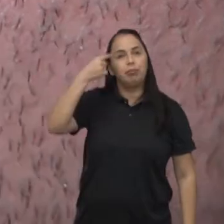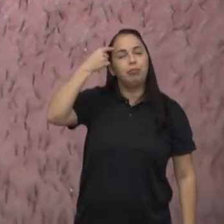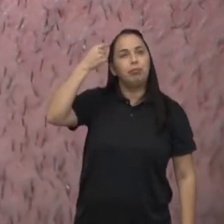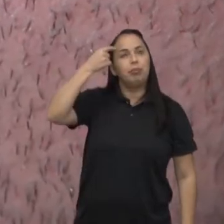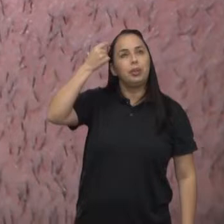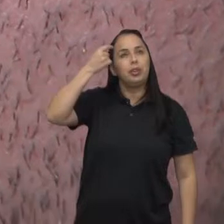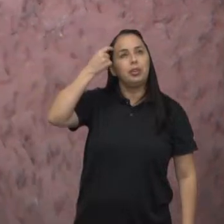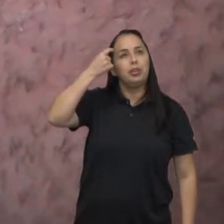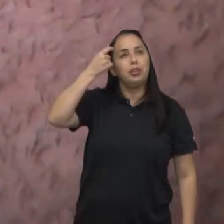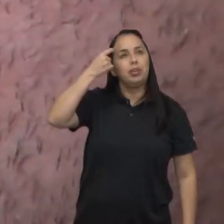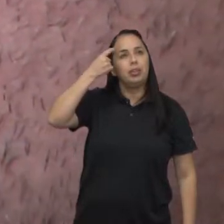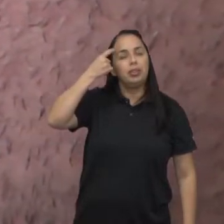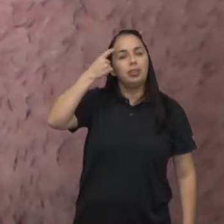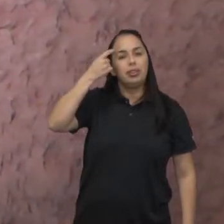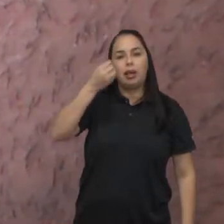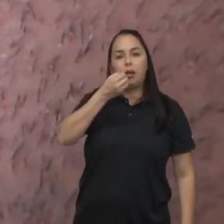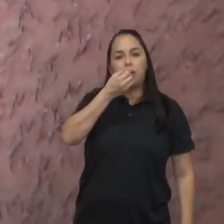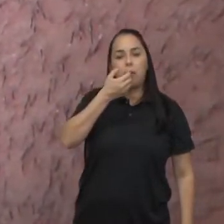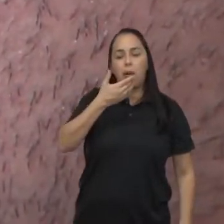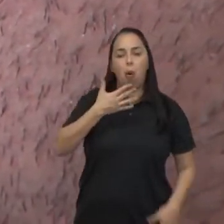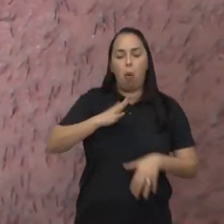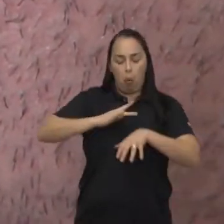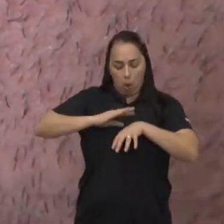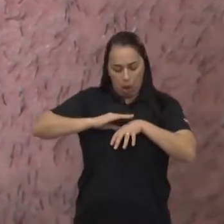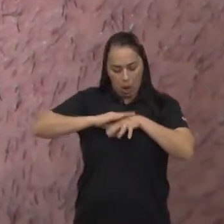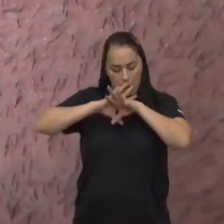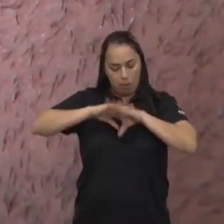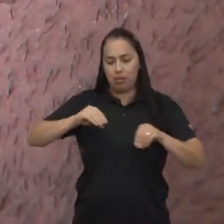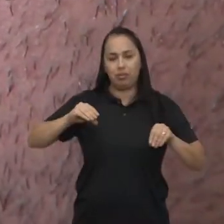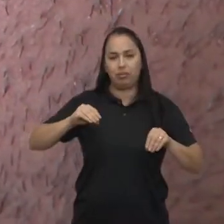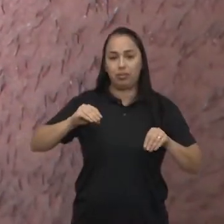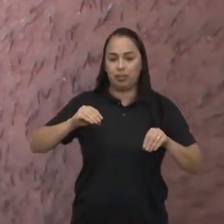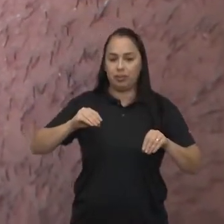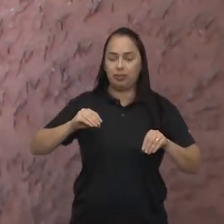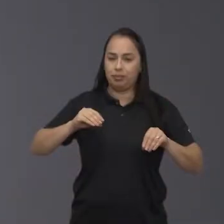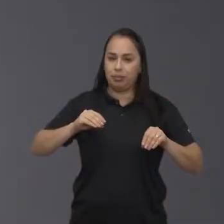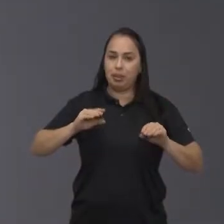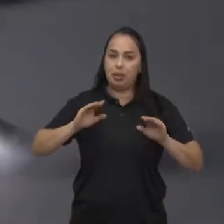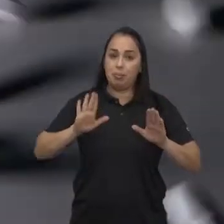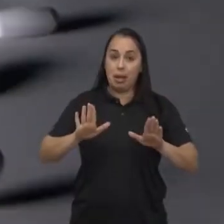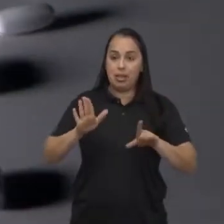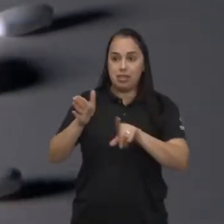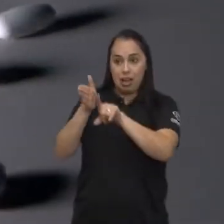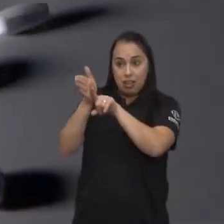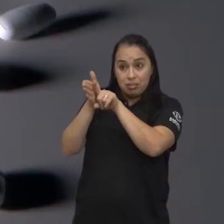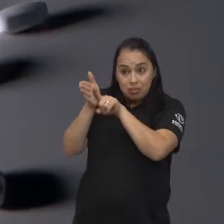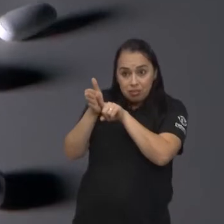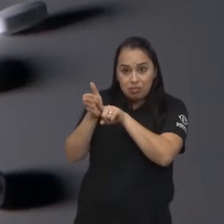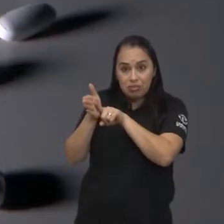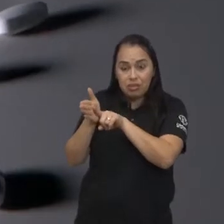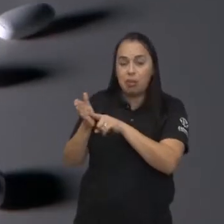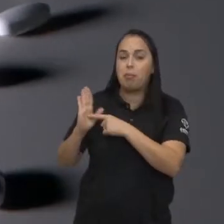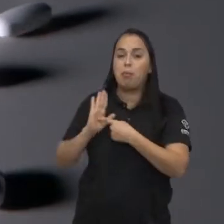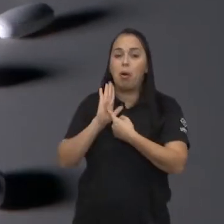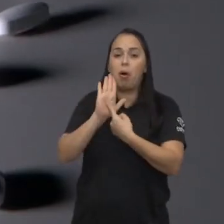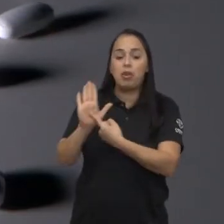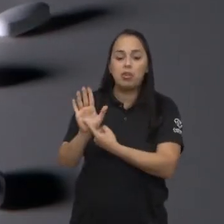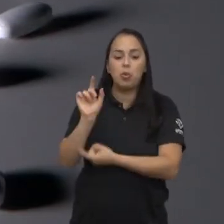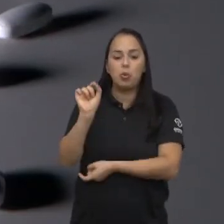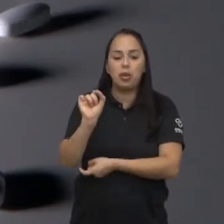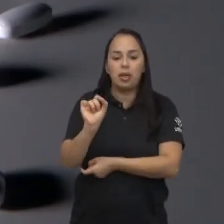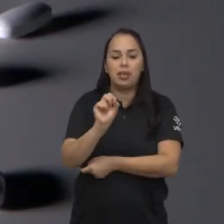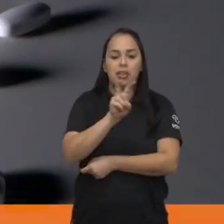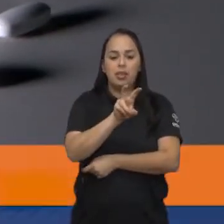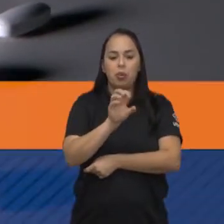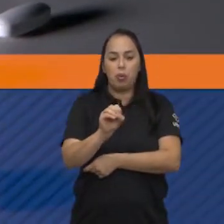EA ilusão que o paciente tem de que está mais perto da cura da doença dados da Organização Mundial de